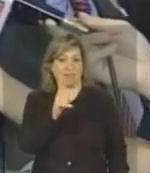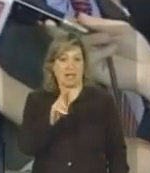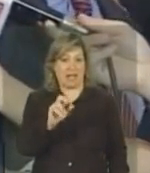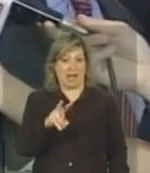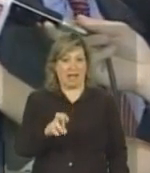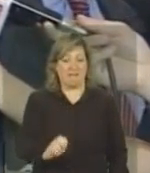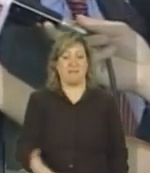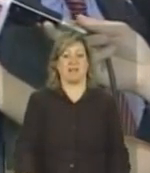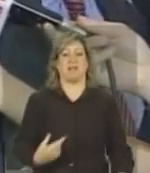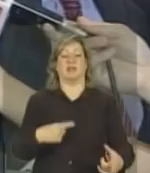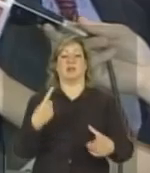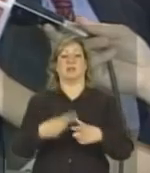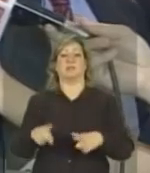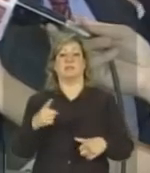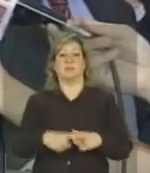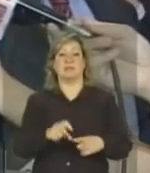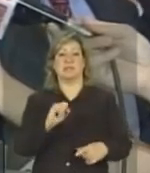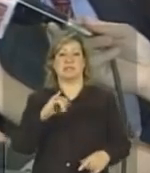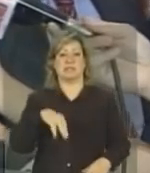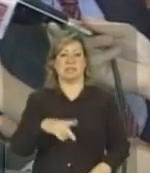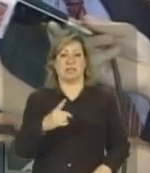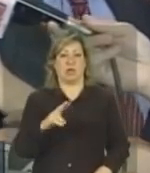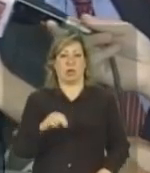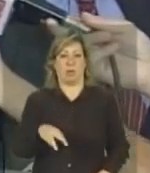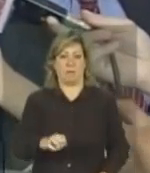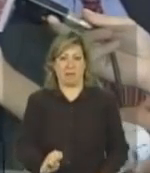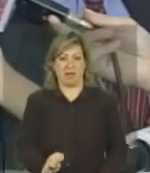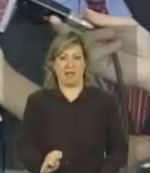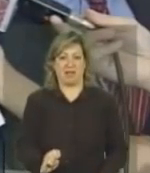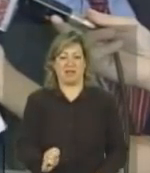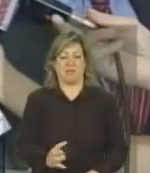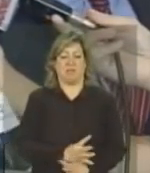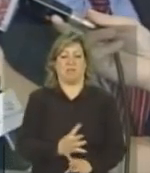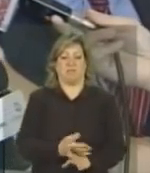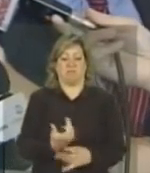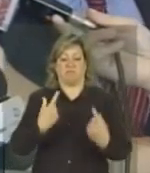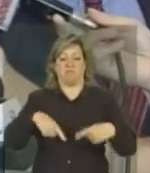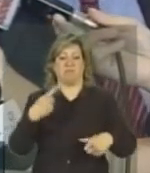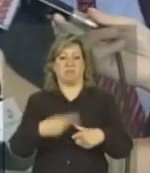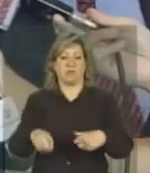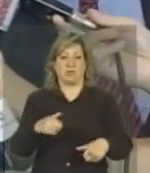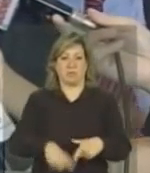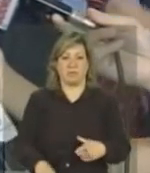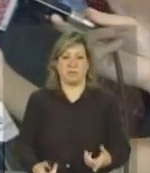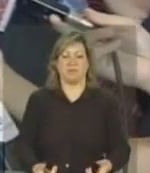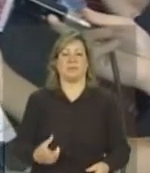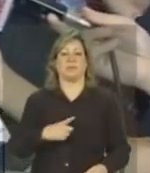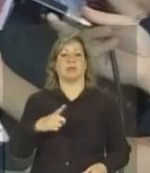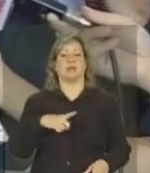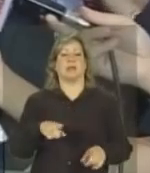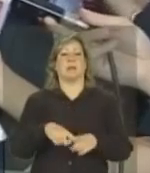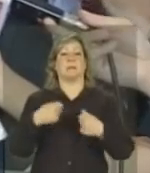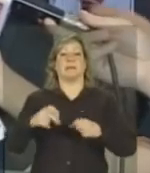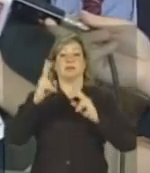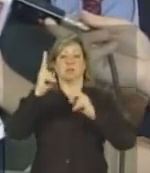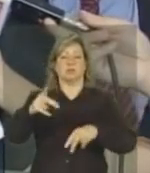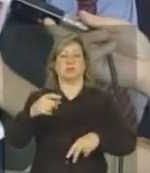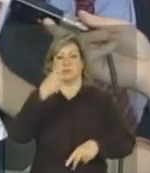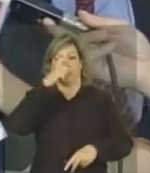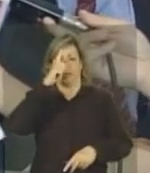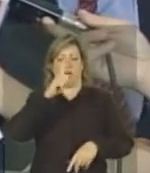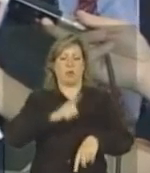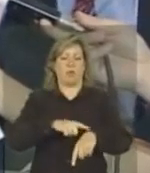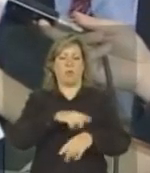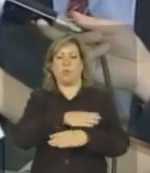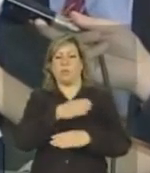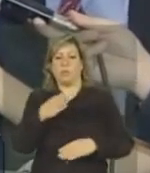de abstinência, ou com risco de vida, e que por isso precisa ficar no hospital por um período curto de